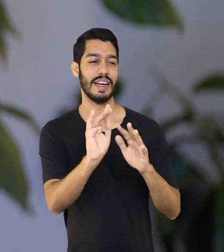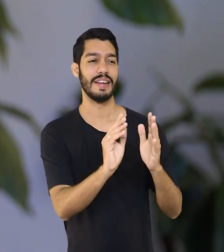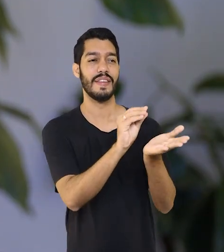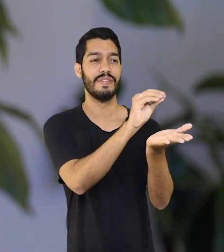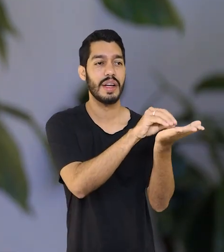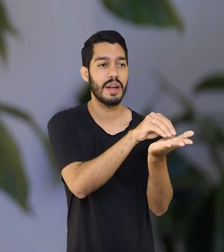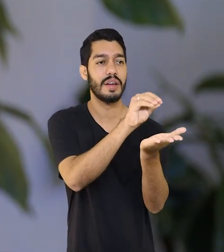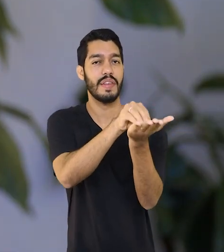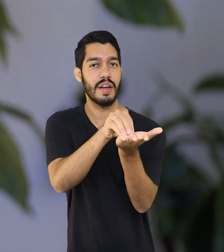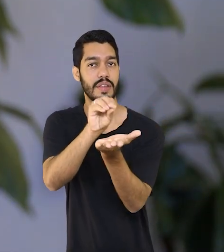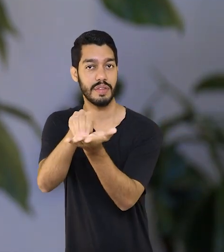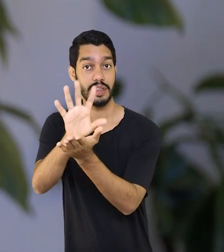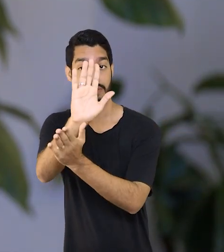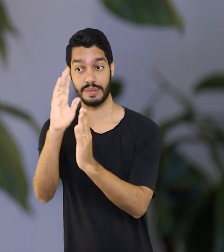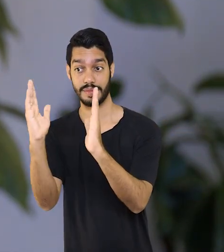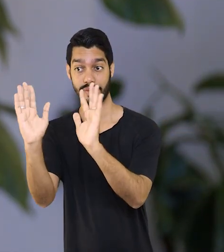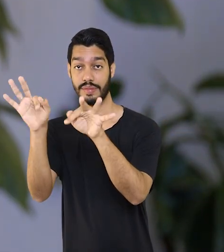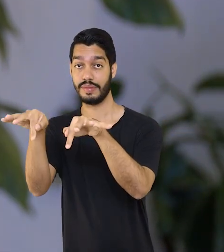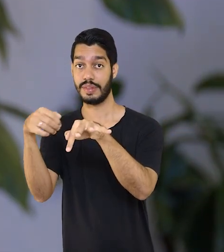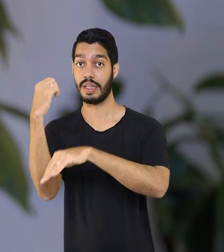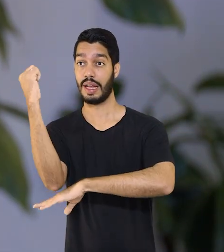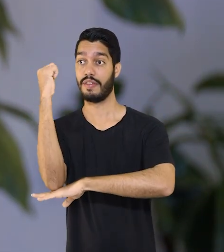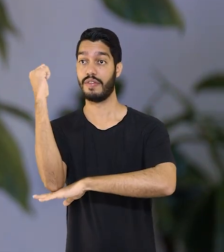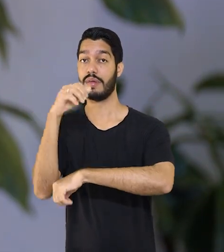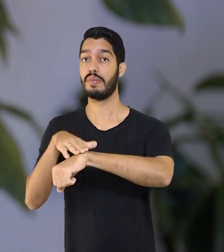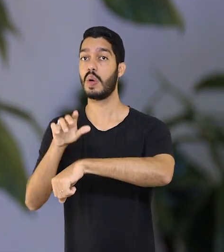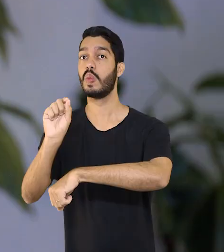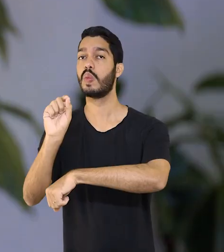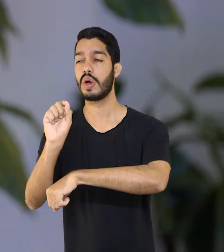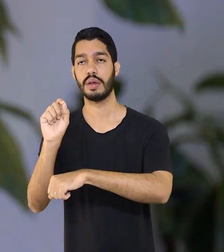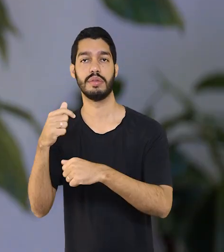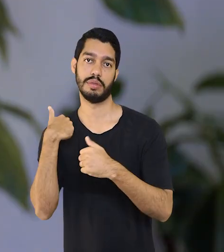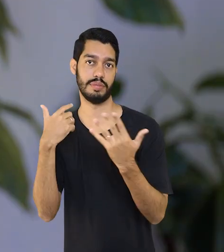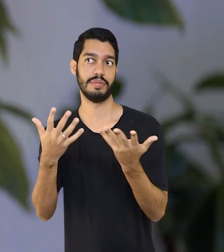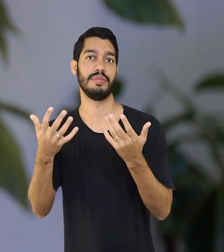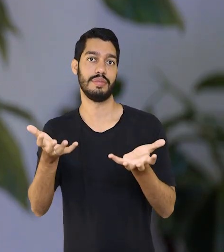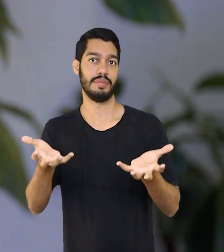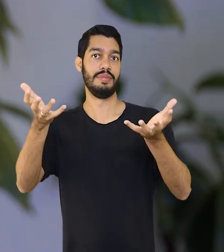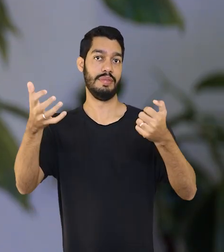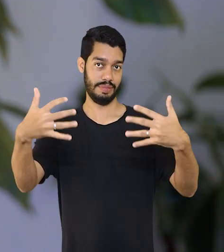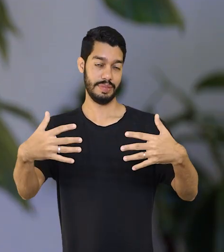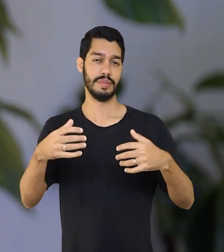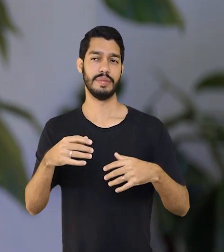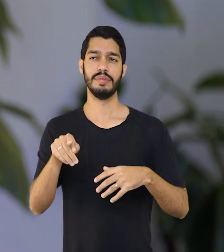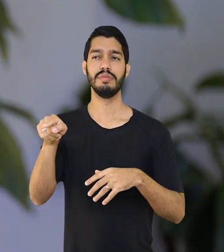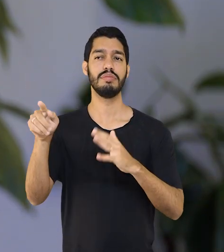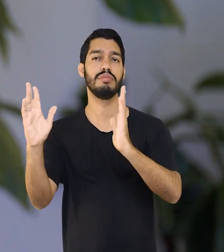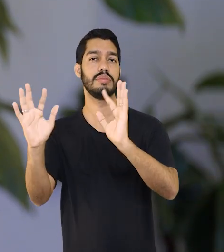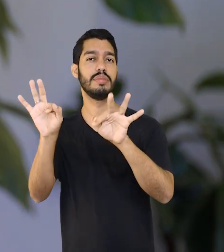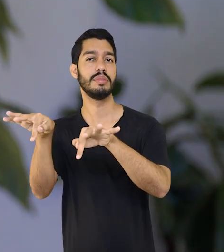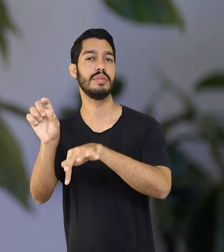me permitirá colocar a gravidade do momento de maneira mais... O que é a parte final? Todos nós